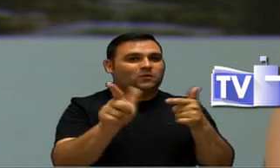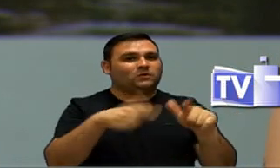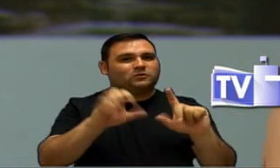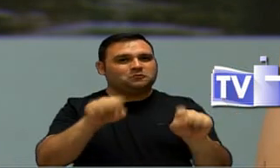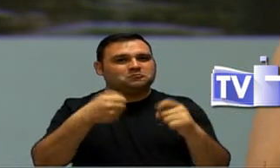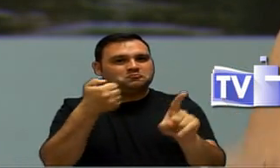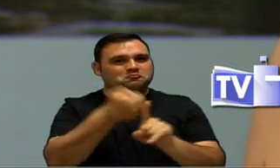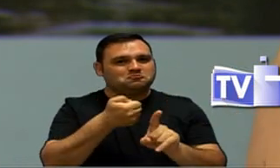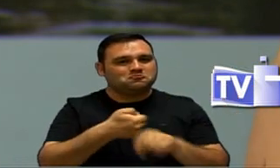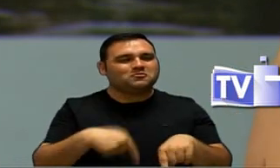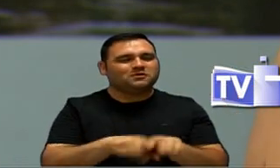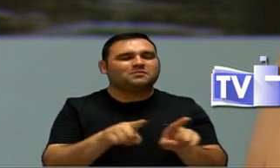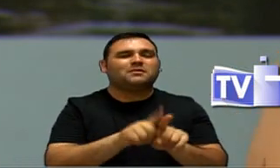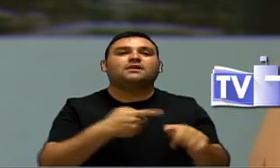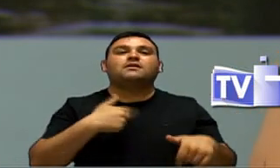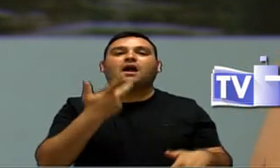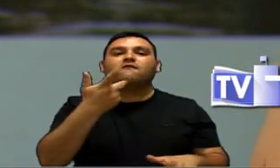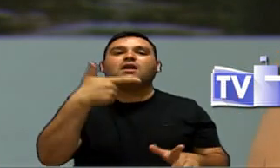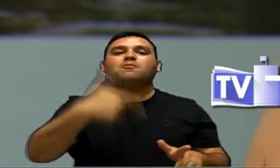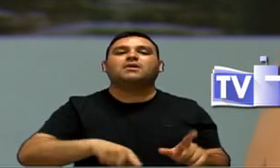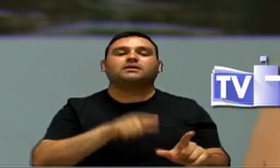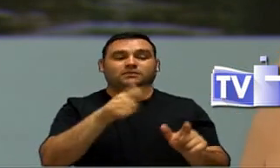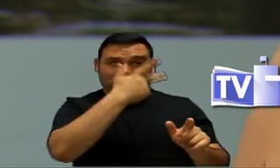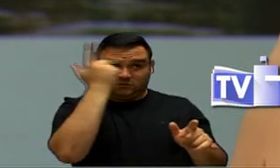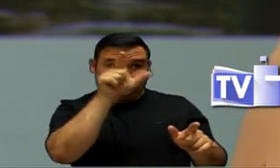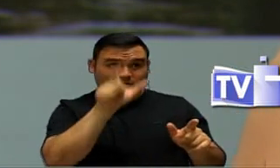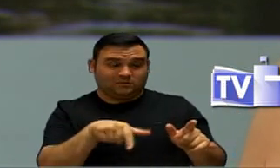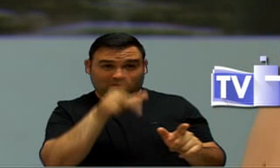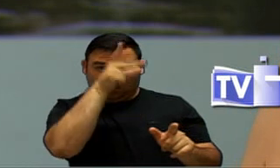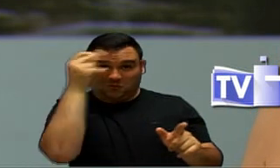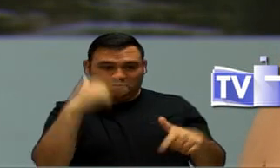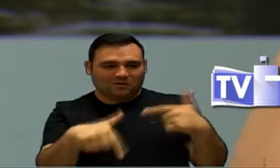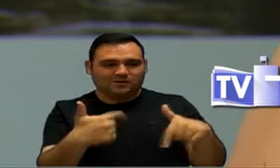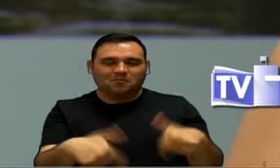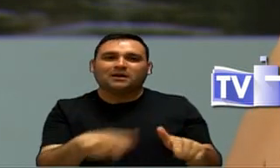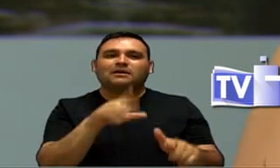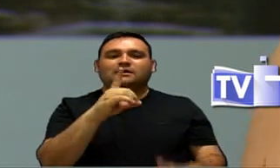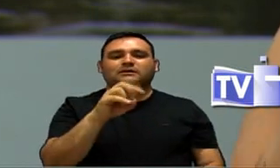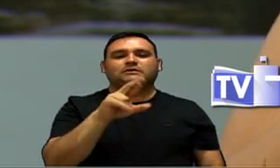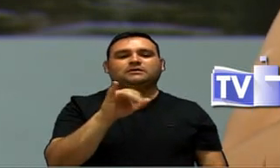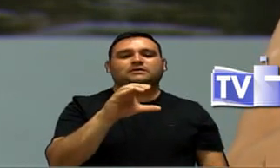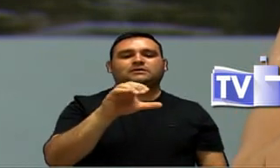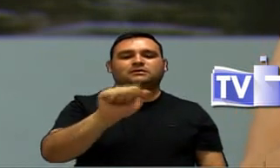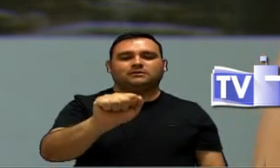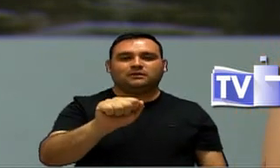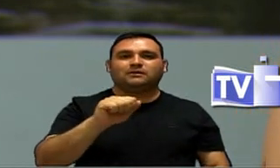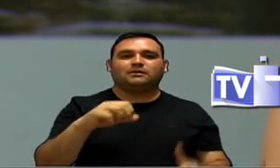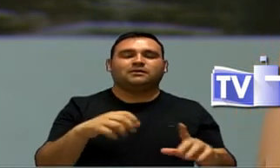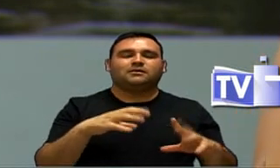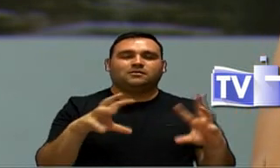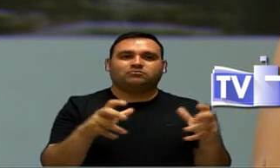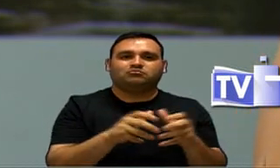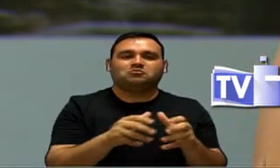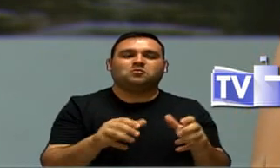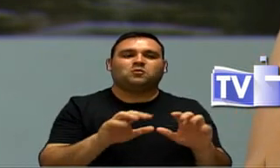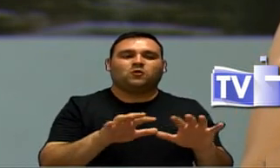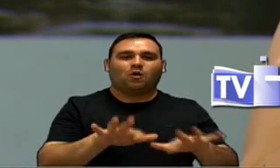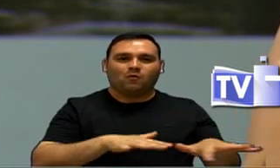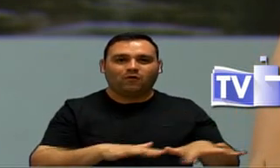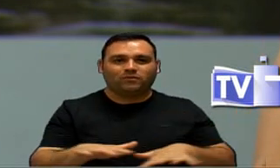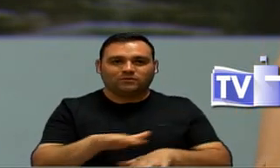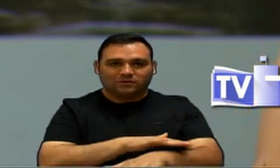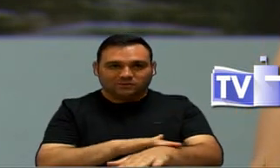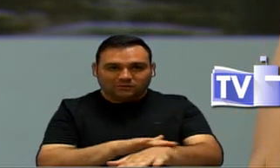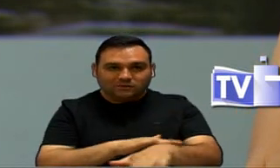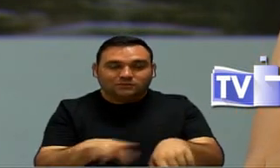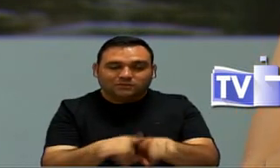que lutam. Né, e eu queria falar um pouquinho também das pessoas do poder público. Queria falar da Drica também, do movimento negro, que é tão importante.